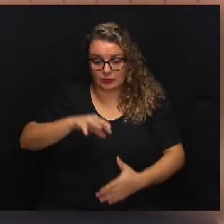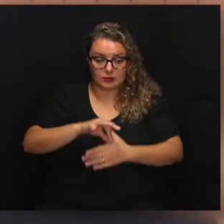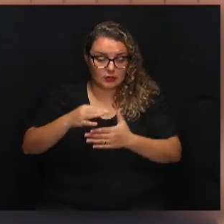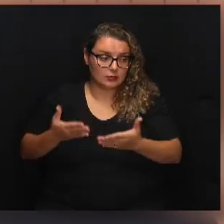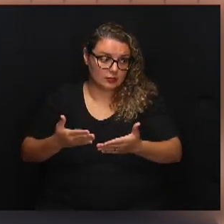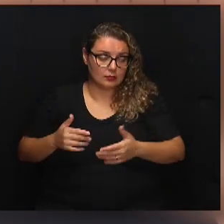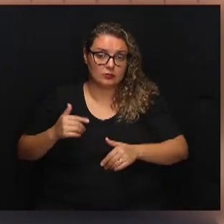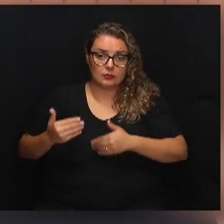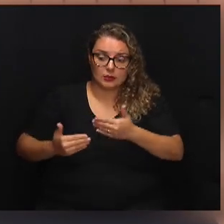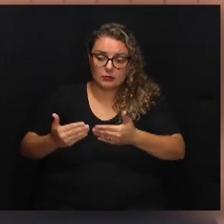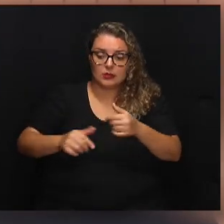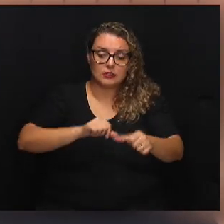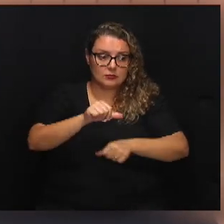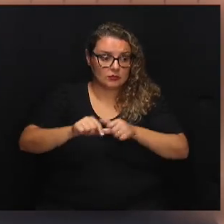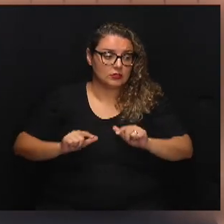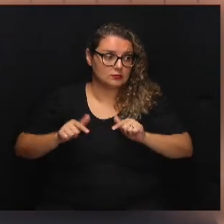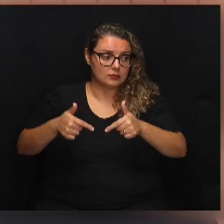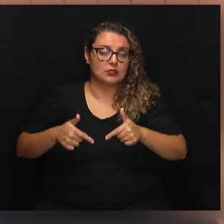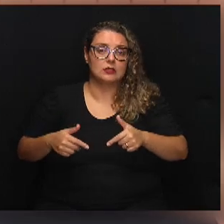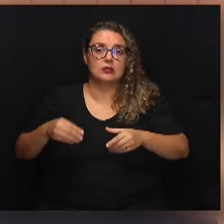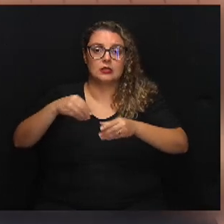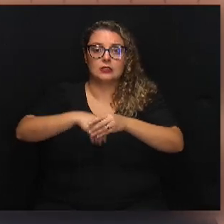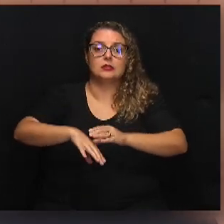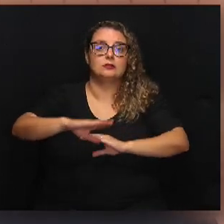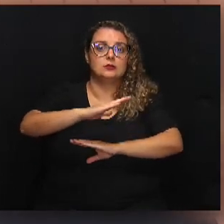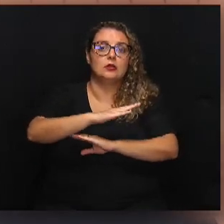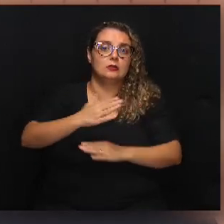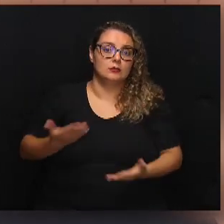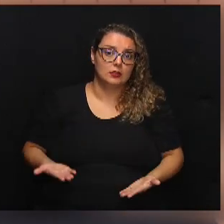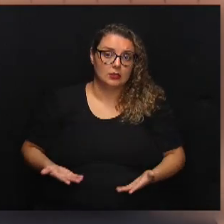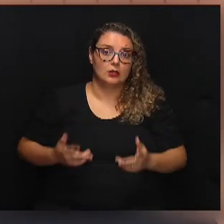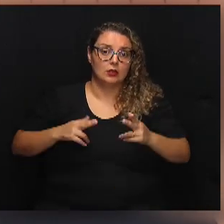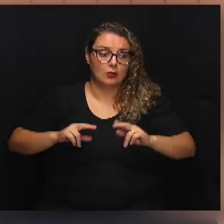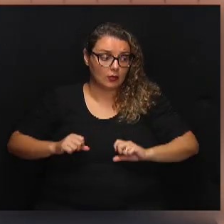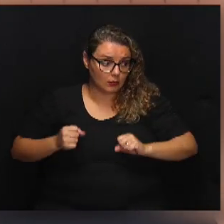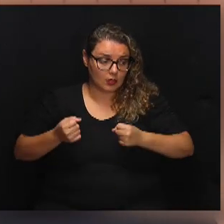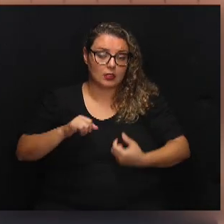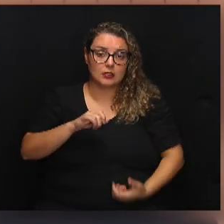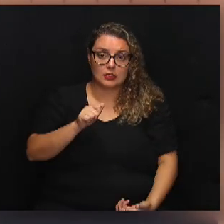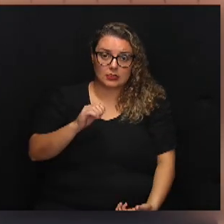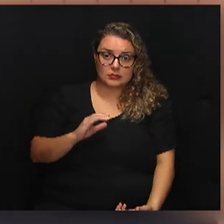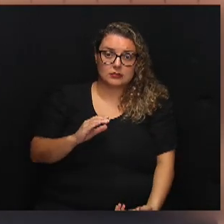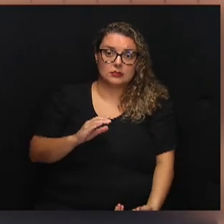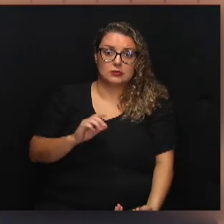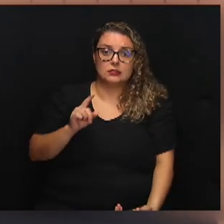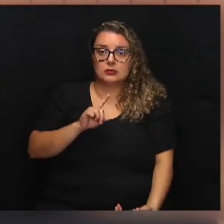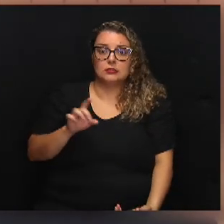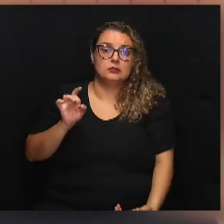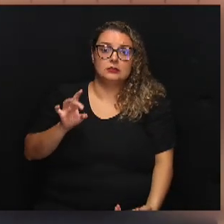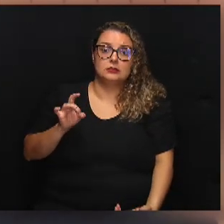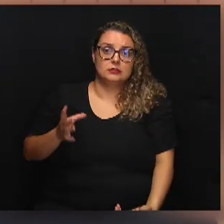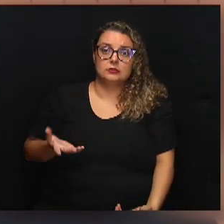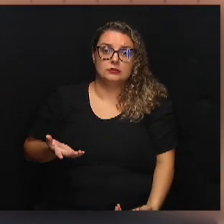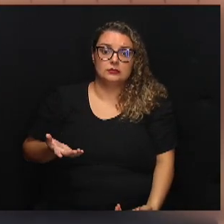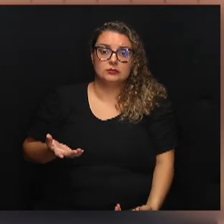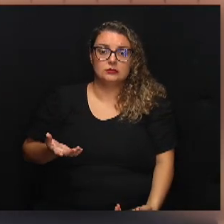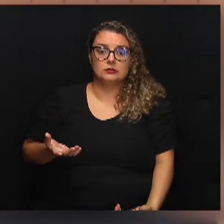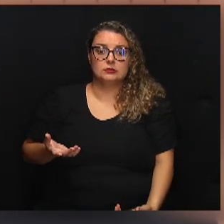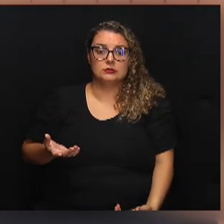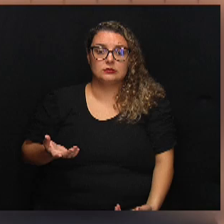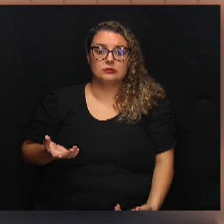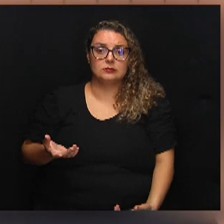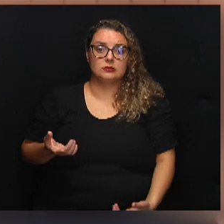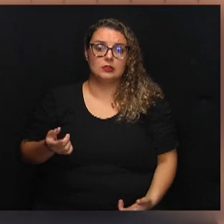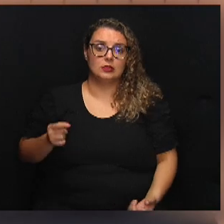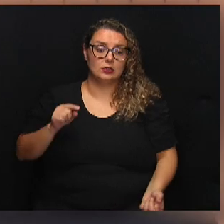aqui pela Câmara de Vereadores, como uma defesa do IAC, né? Não é apenas estar